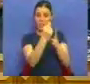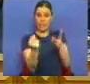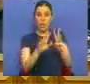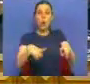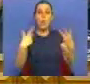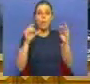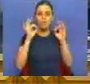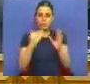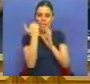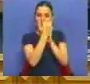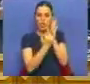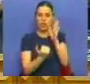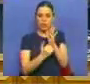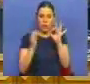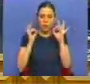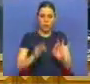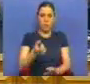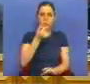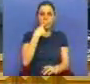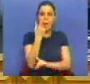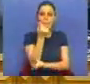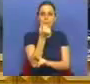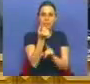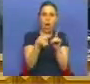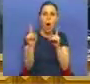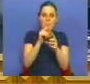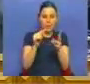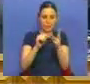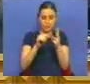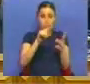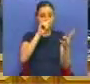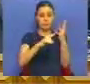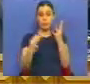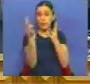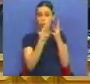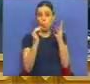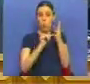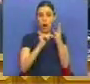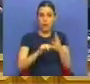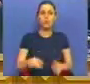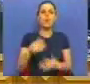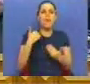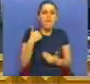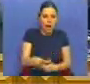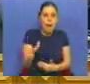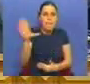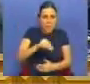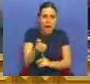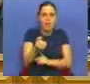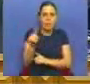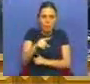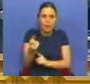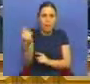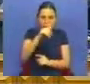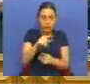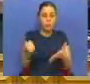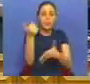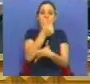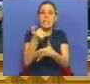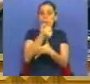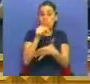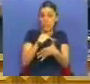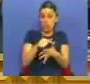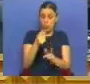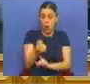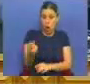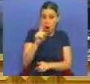disponível uma lista completa dos medicamentos cujos preços foram aumentados? Quarto, se vai haver mais aumentos de preços. Quinto, se vai